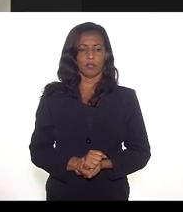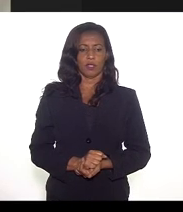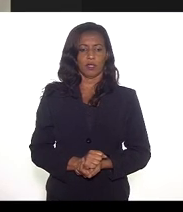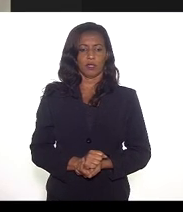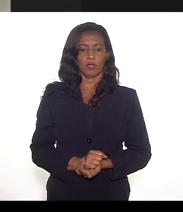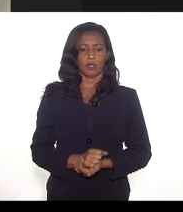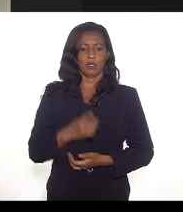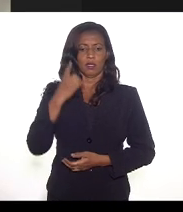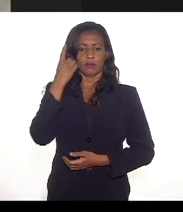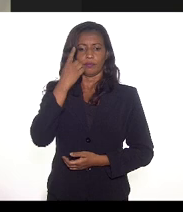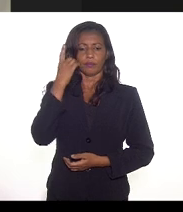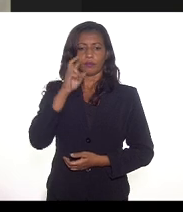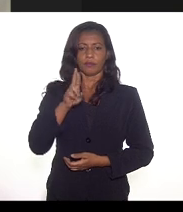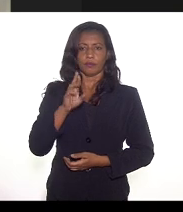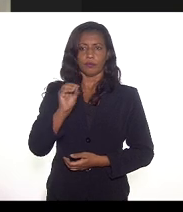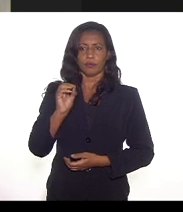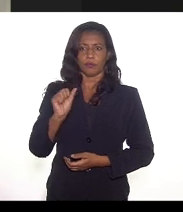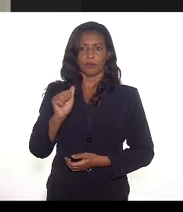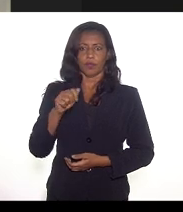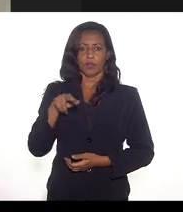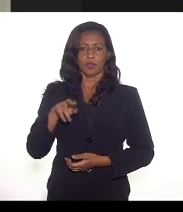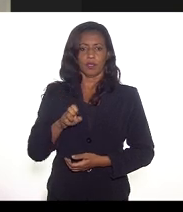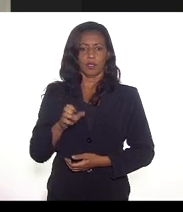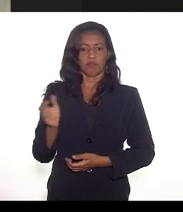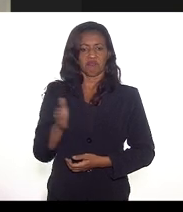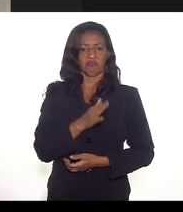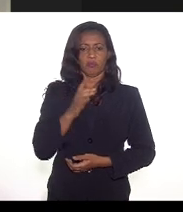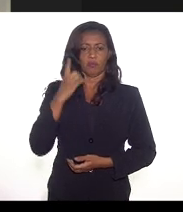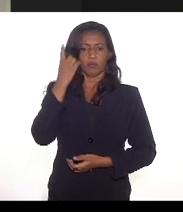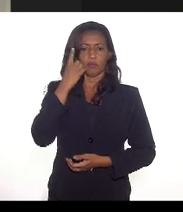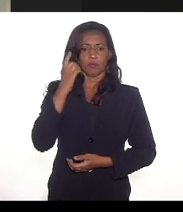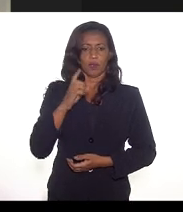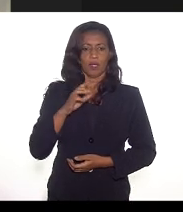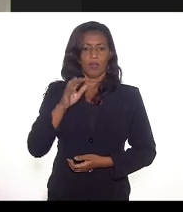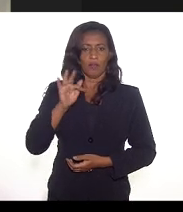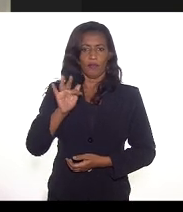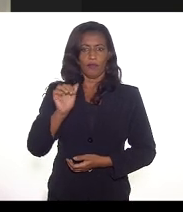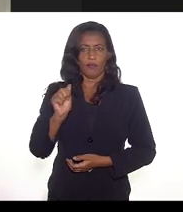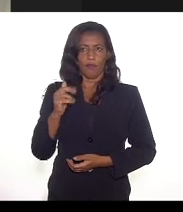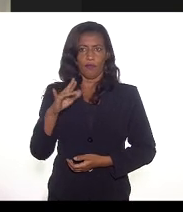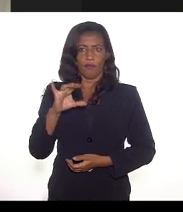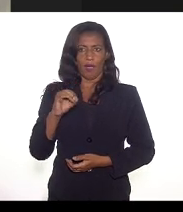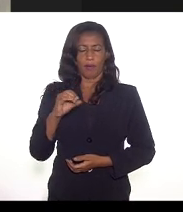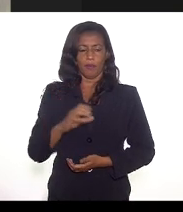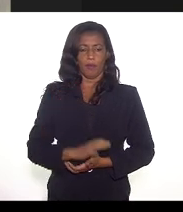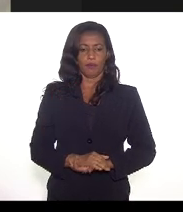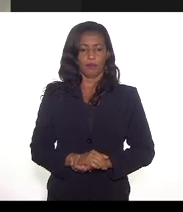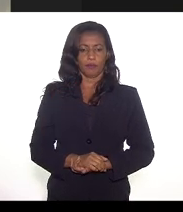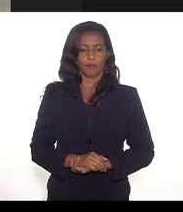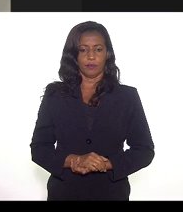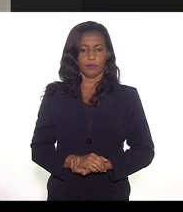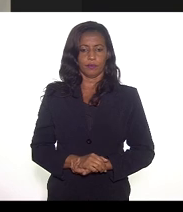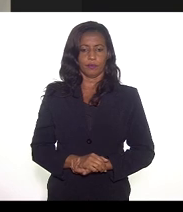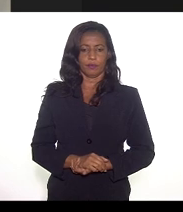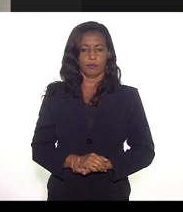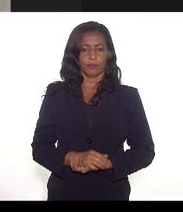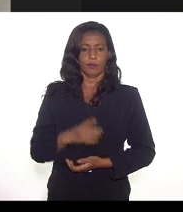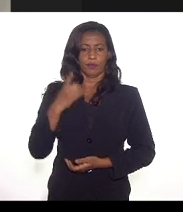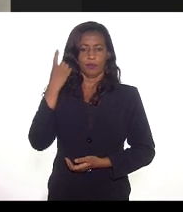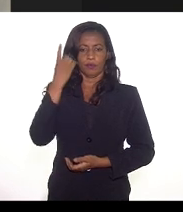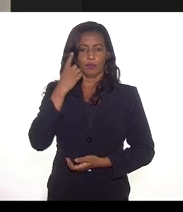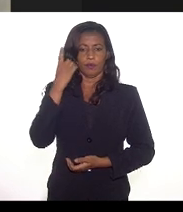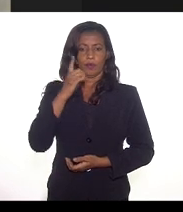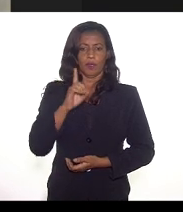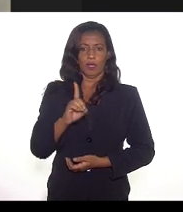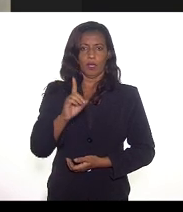Deputada Rosane Félix. Deputado Fábio Silva. Deputado Fábio Silva. Deputado Daniel